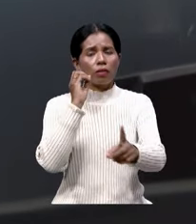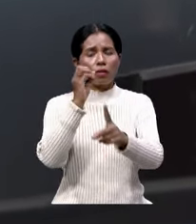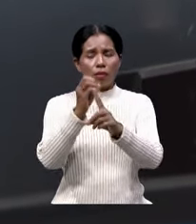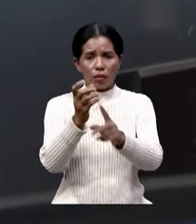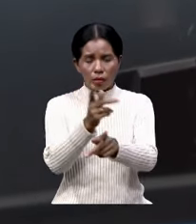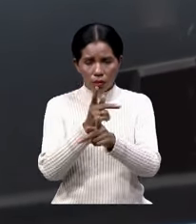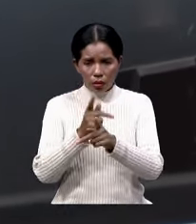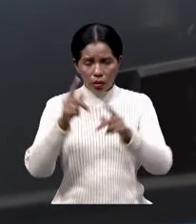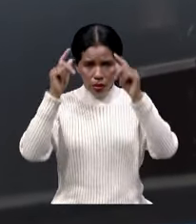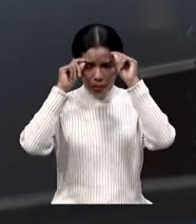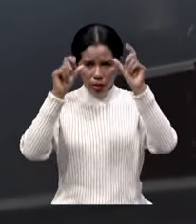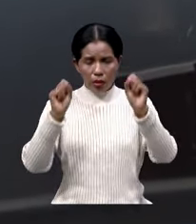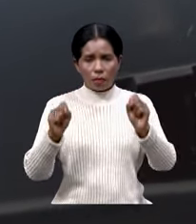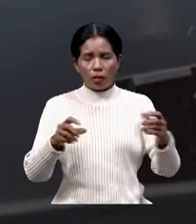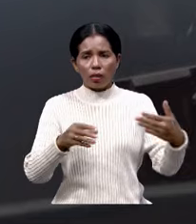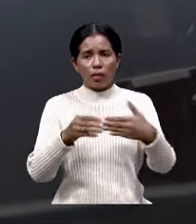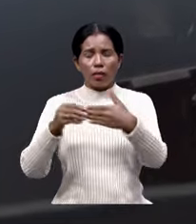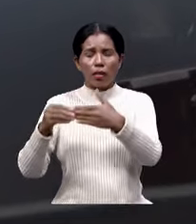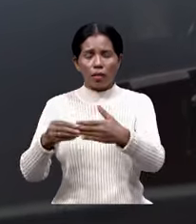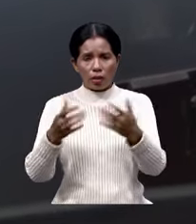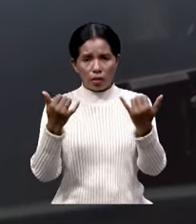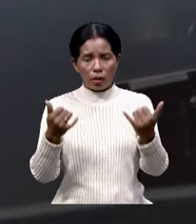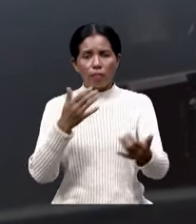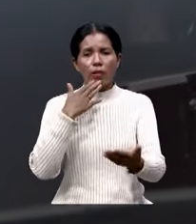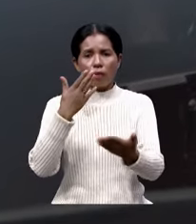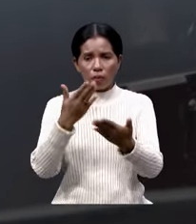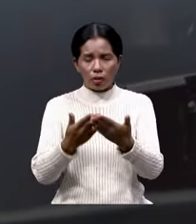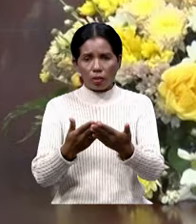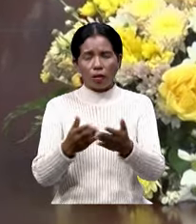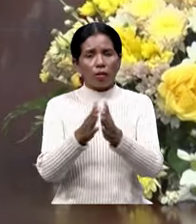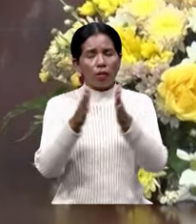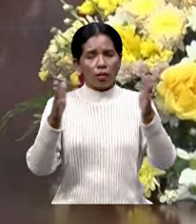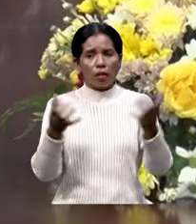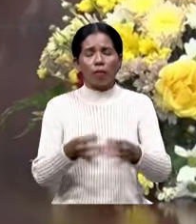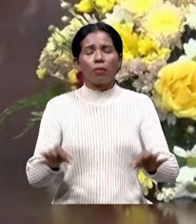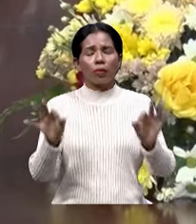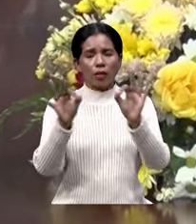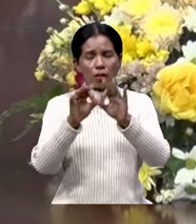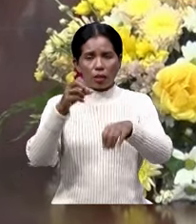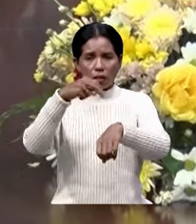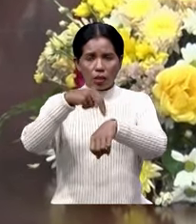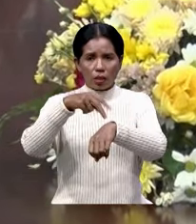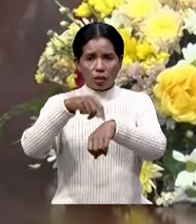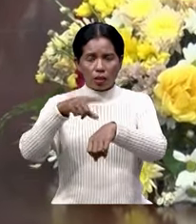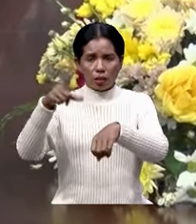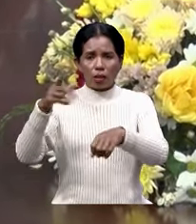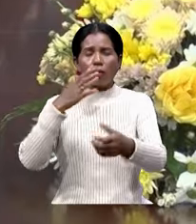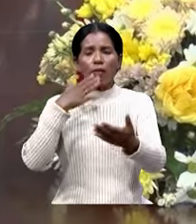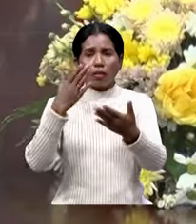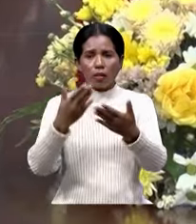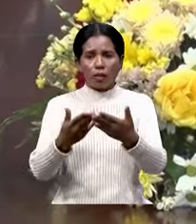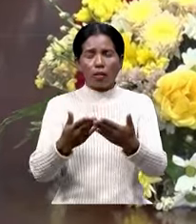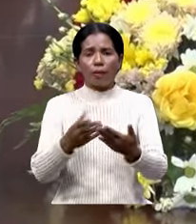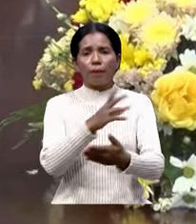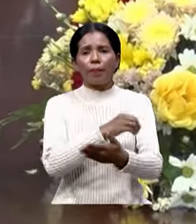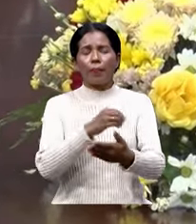segura catac, Timor-Leste bele organiza evento Idanebe, o magnitude bot, no importância internacional, o eficácia,